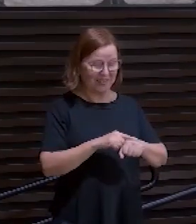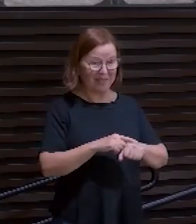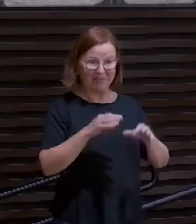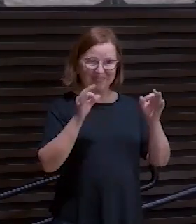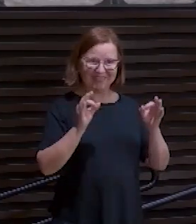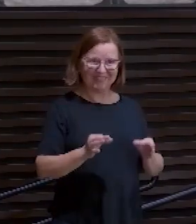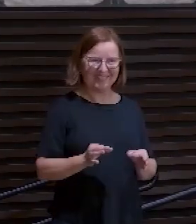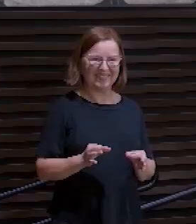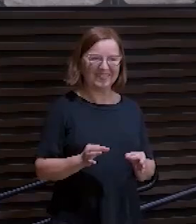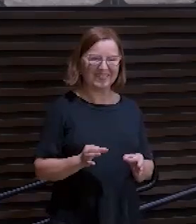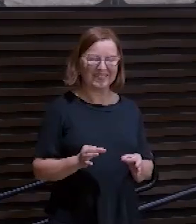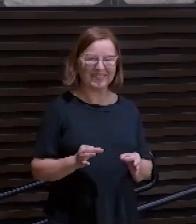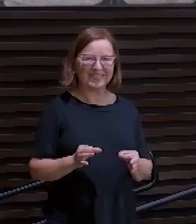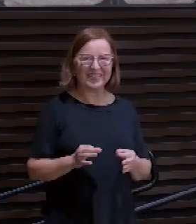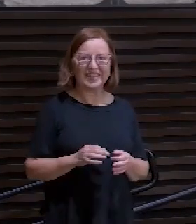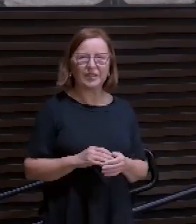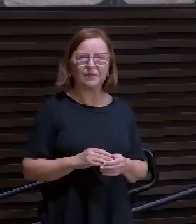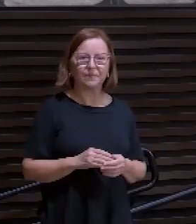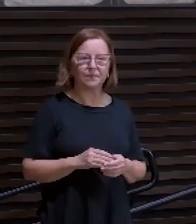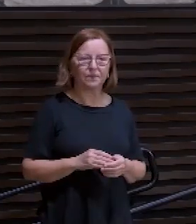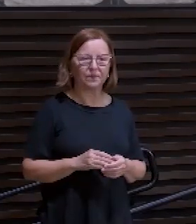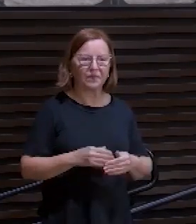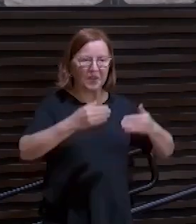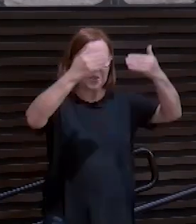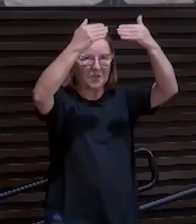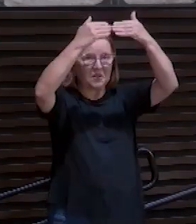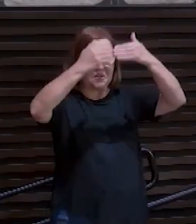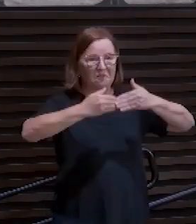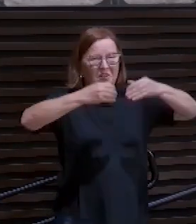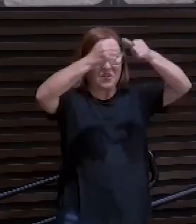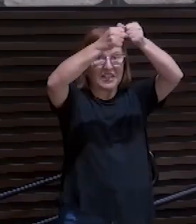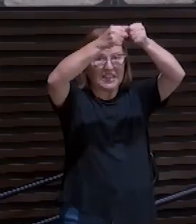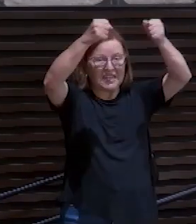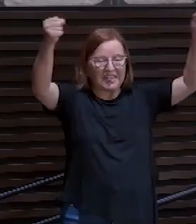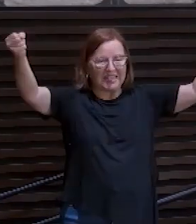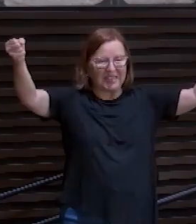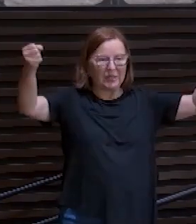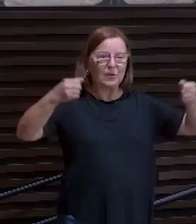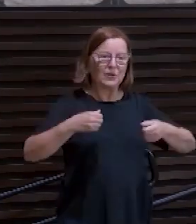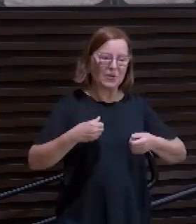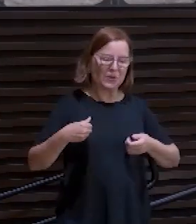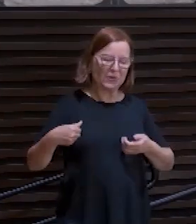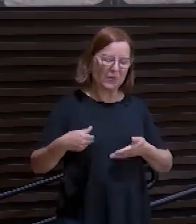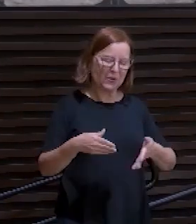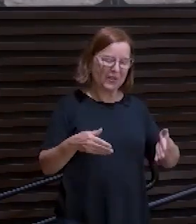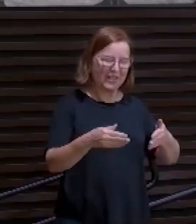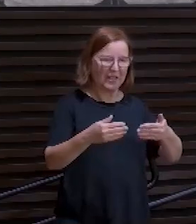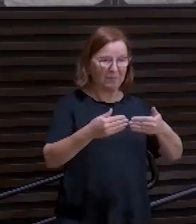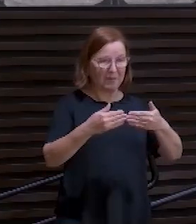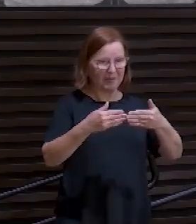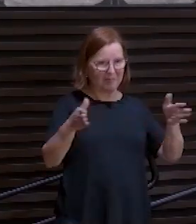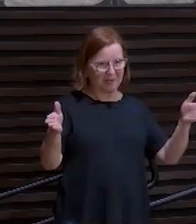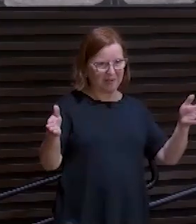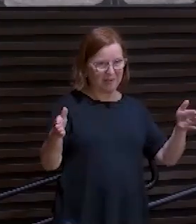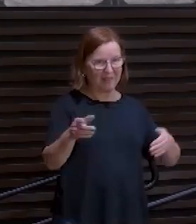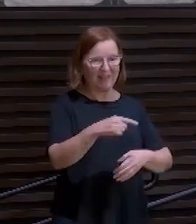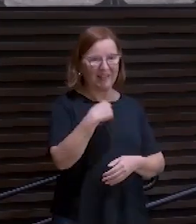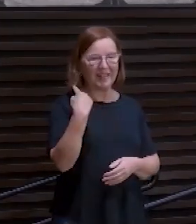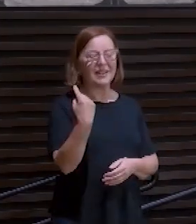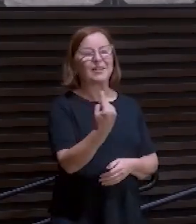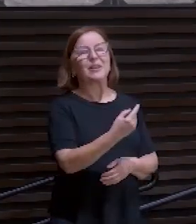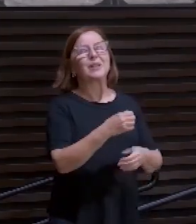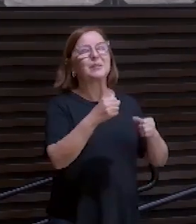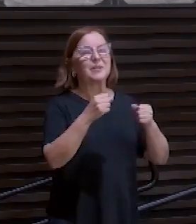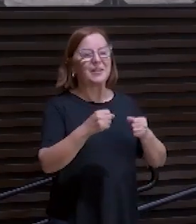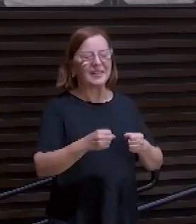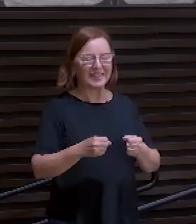oportuno. O véu foi rasgado, o caminho foi aberto. Nós podemos nos achegar ao nosso irmão